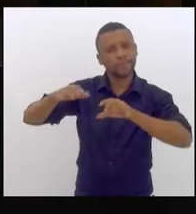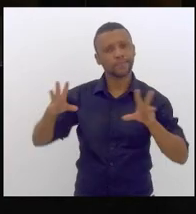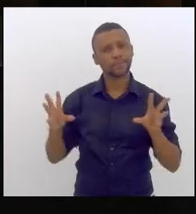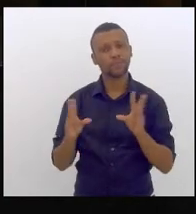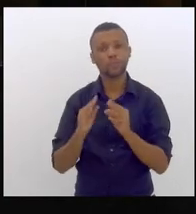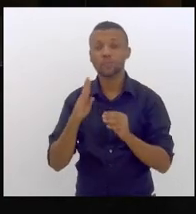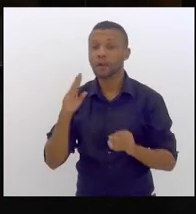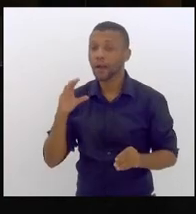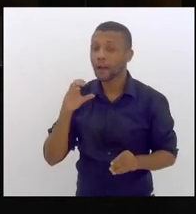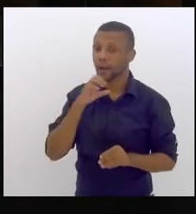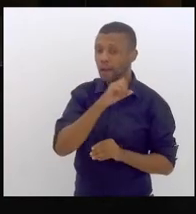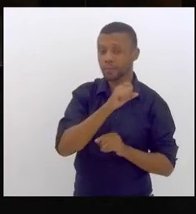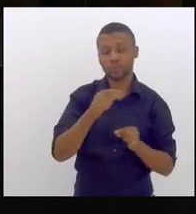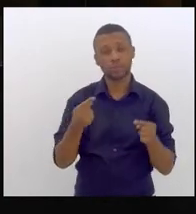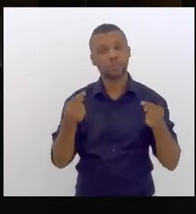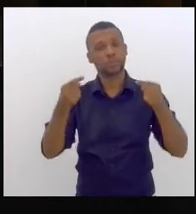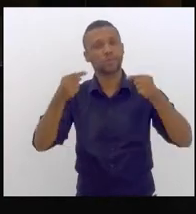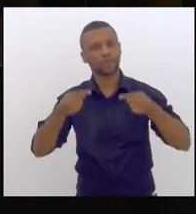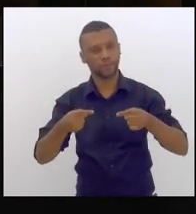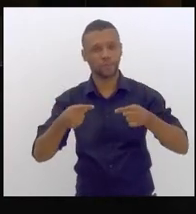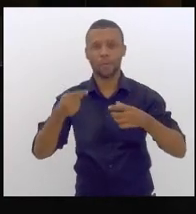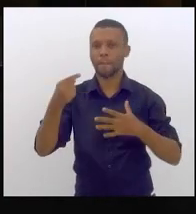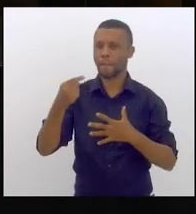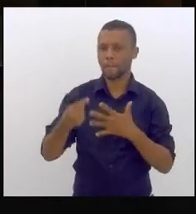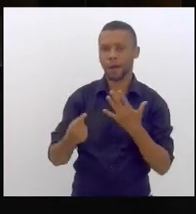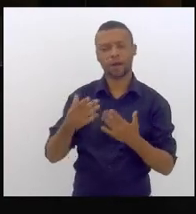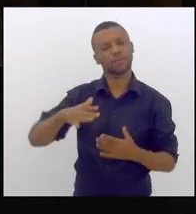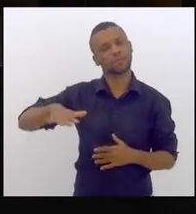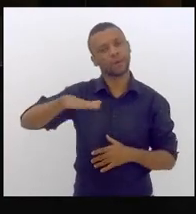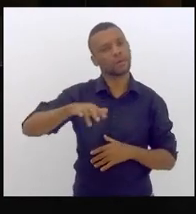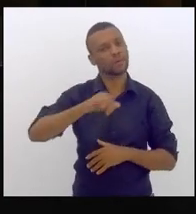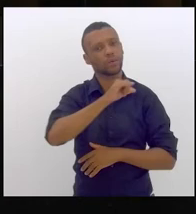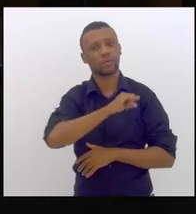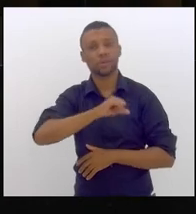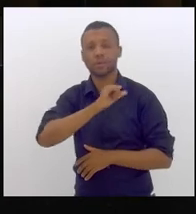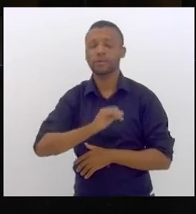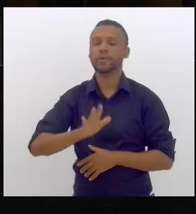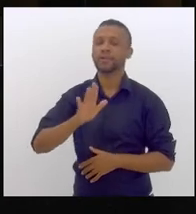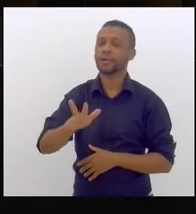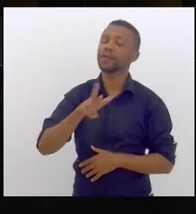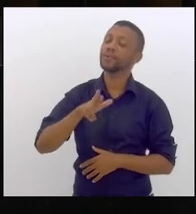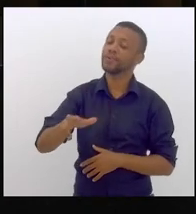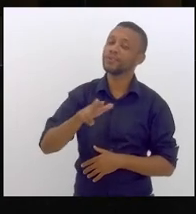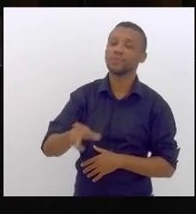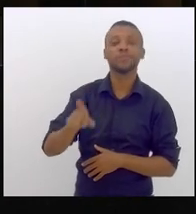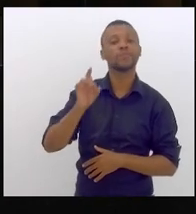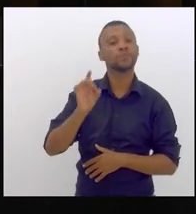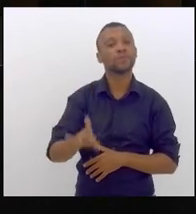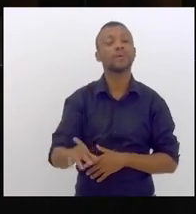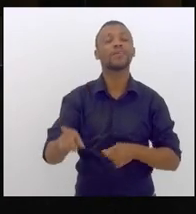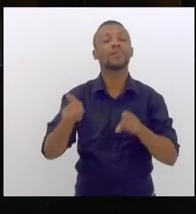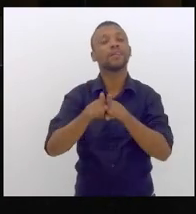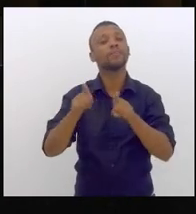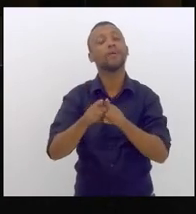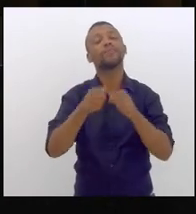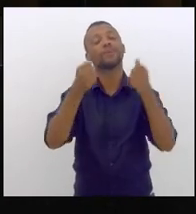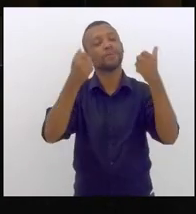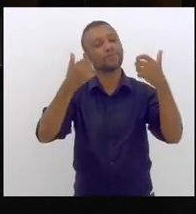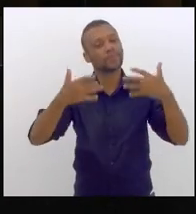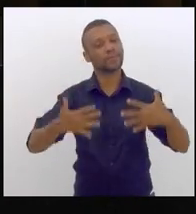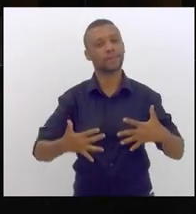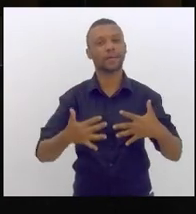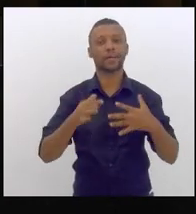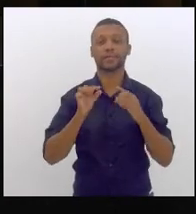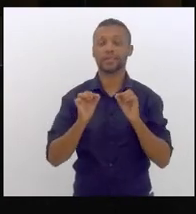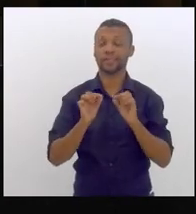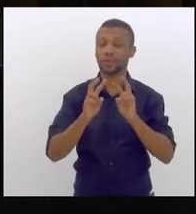dos desafios colocados no âmbito do Estado do Rio de Janeiro, mas não só isso, também para dizer daqueles e daquelas